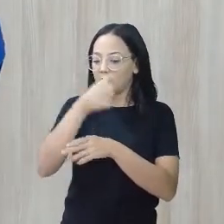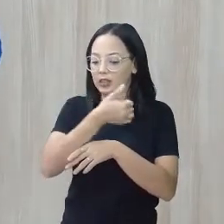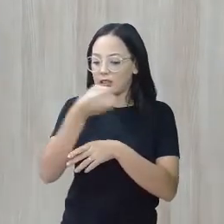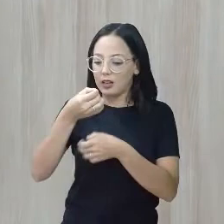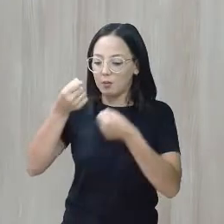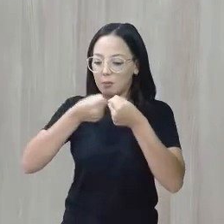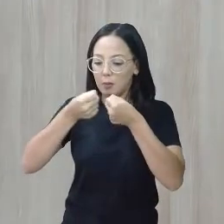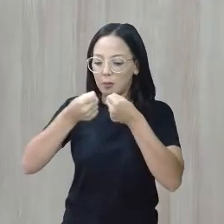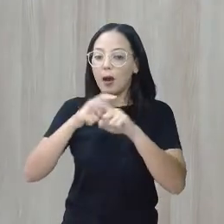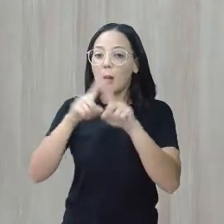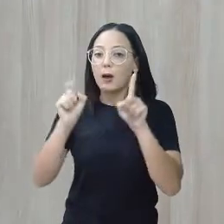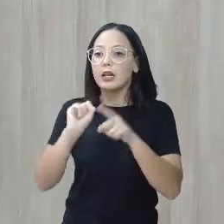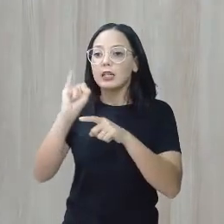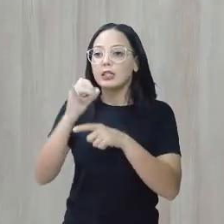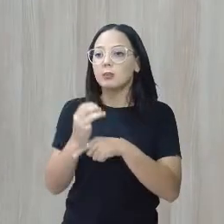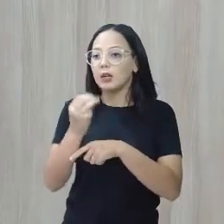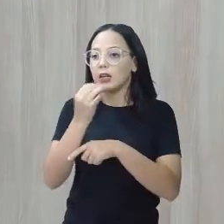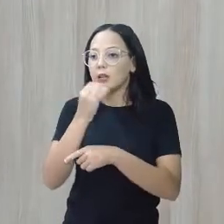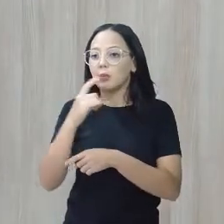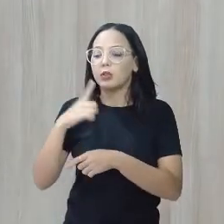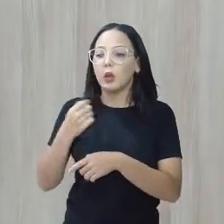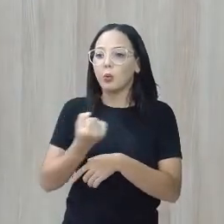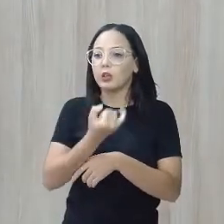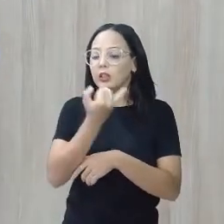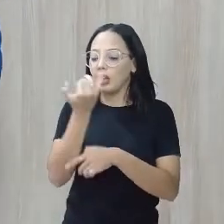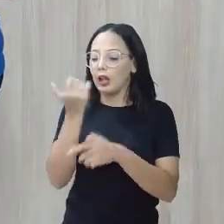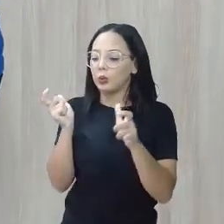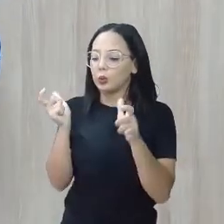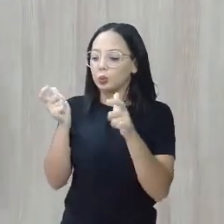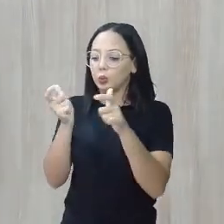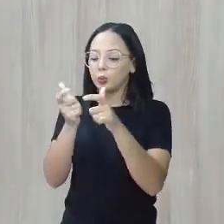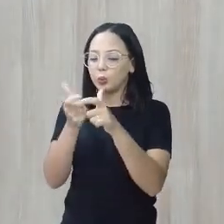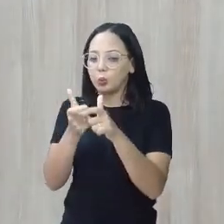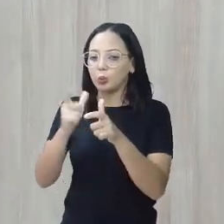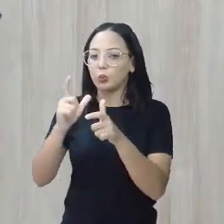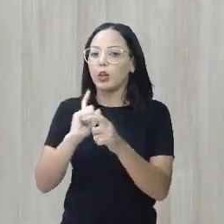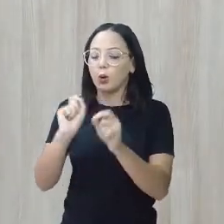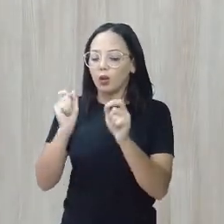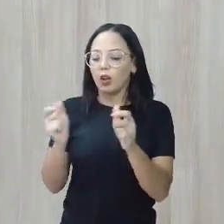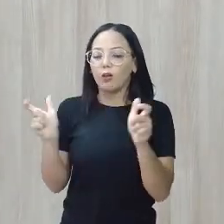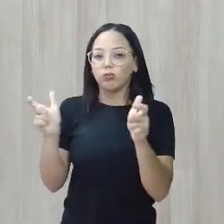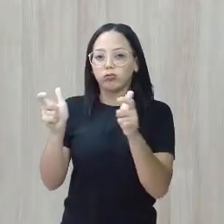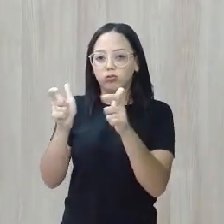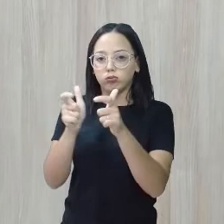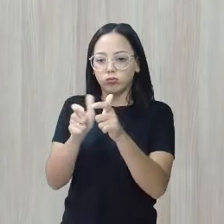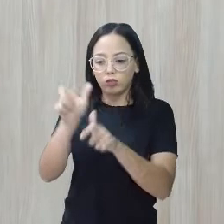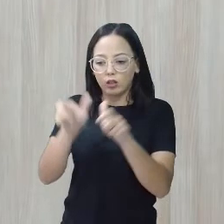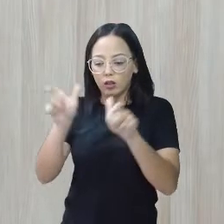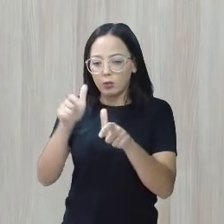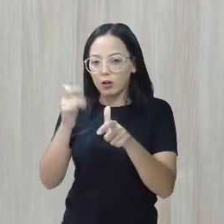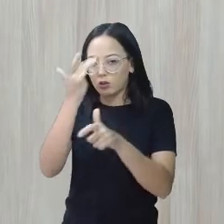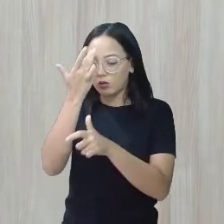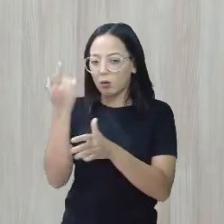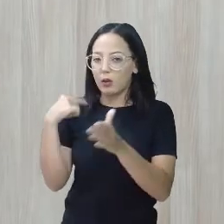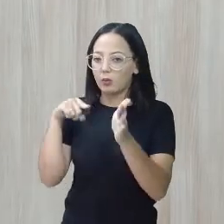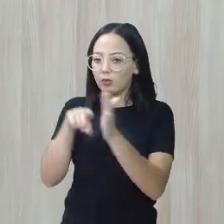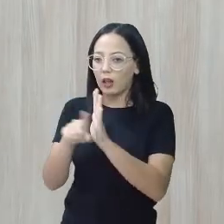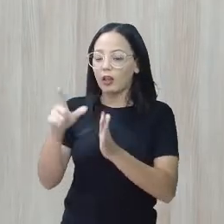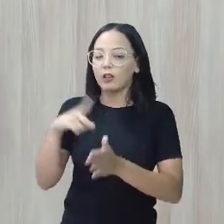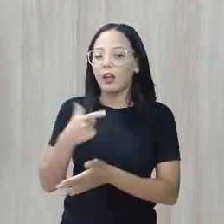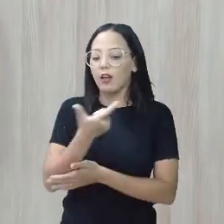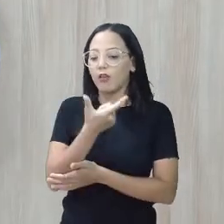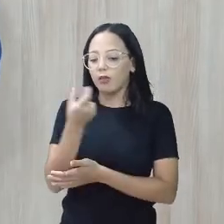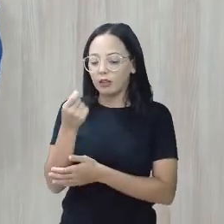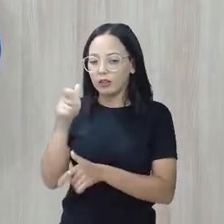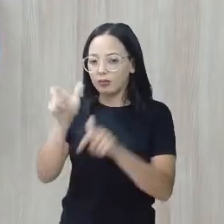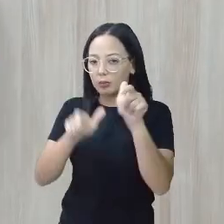Mas se eu pego uma quantidade menor, eu tenho aí uma quantidade menor de pessoas para perguntar, né? Tenho 20 pessoas. A